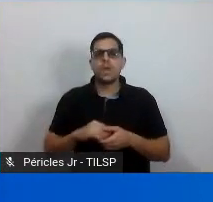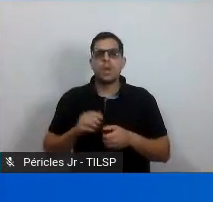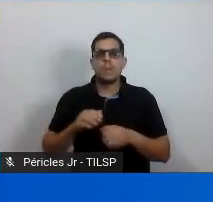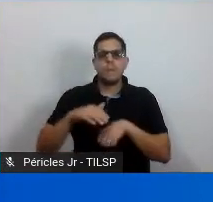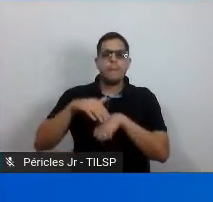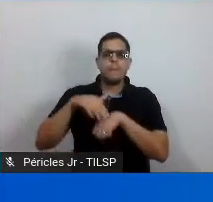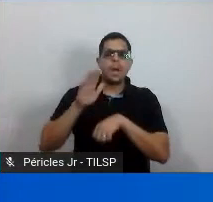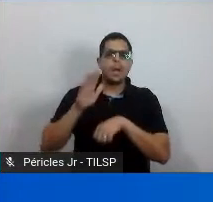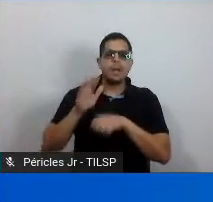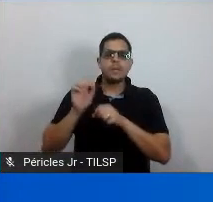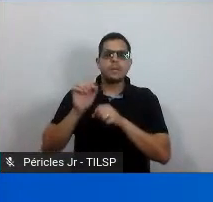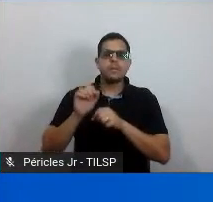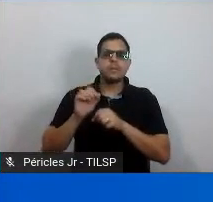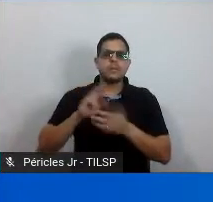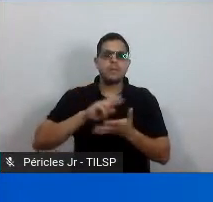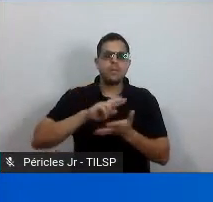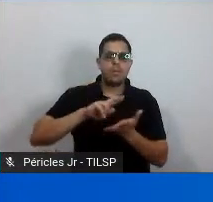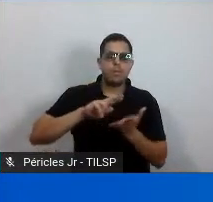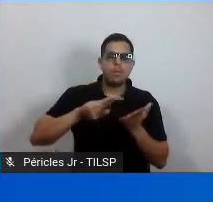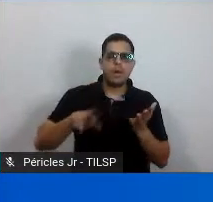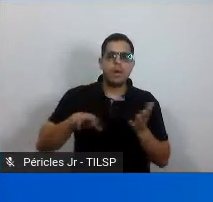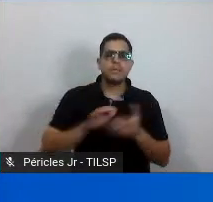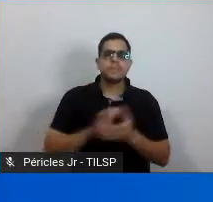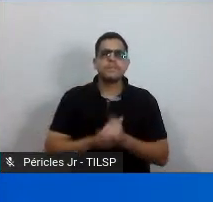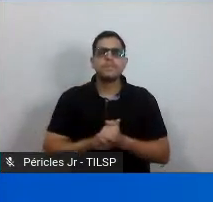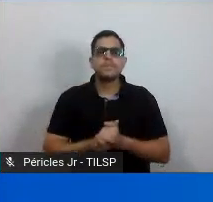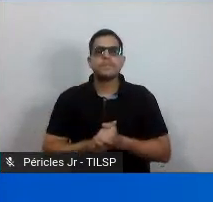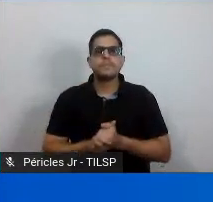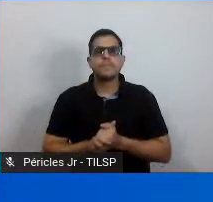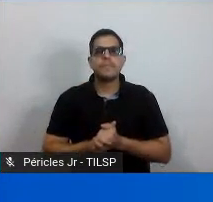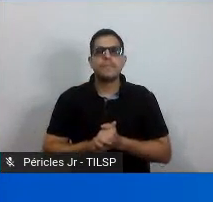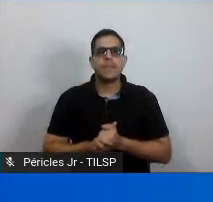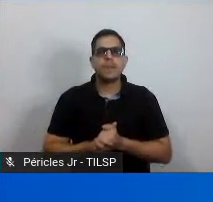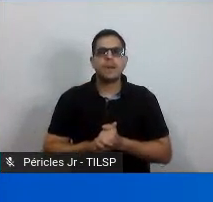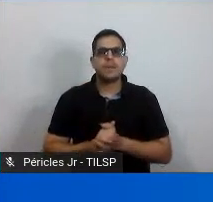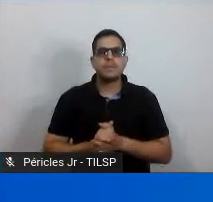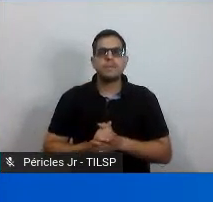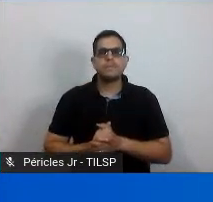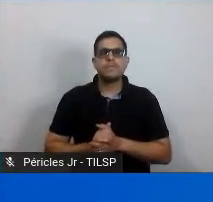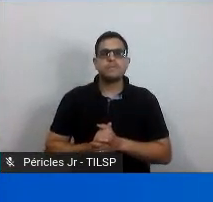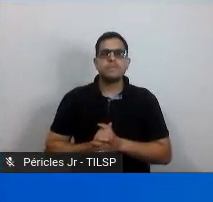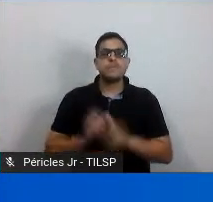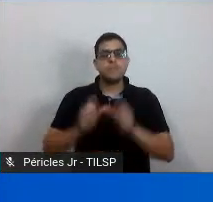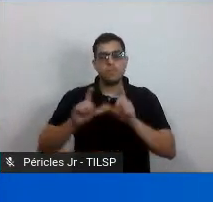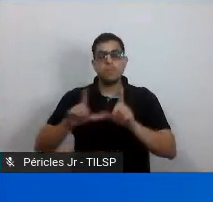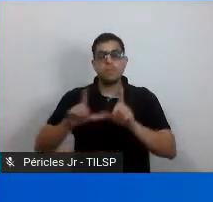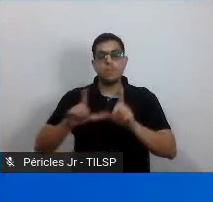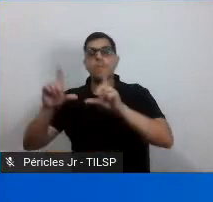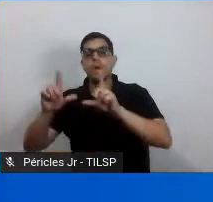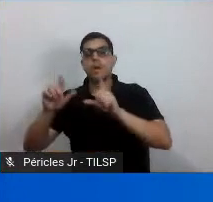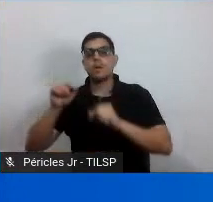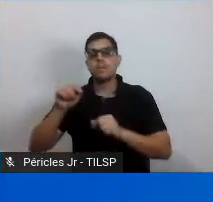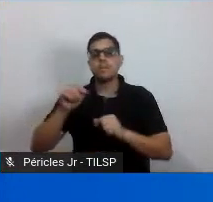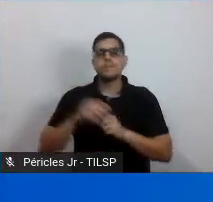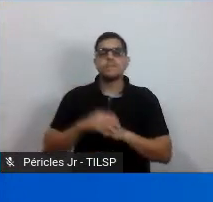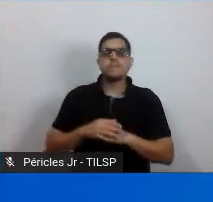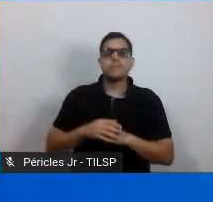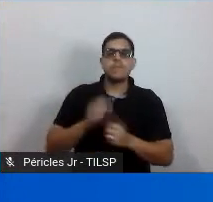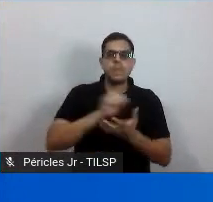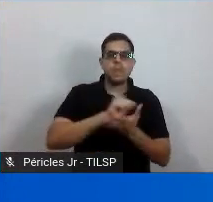aí a gente tem a questão dos dispositivos das atividades também né então a